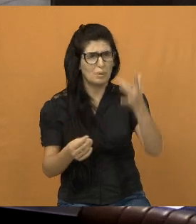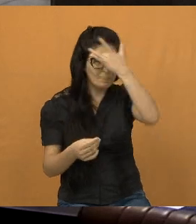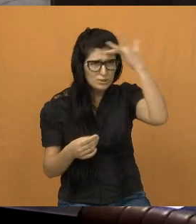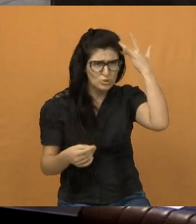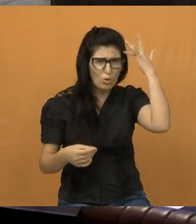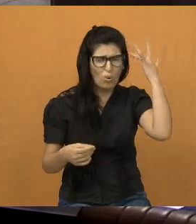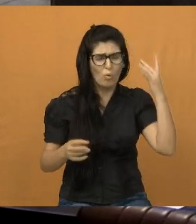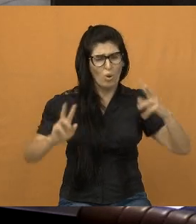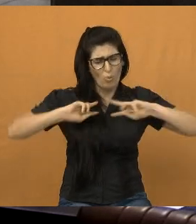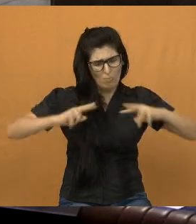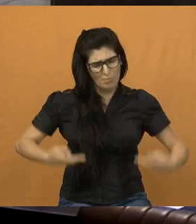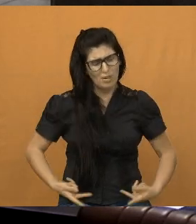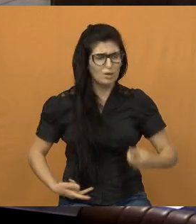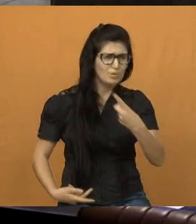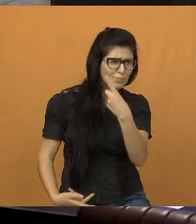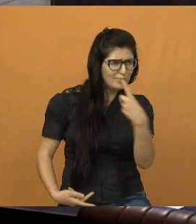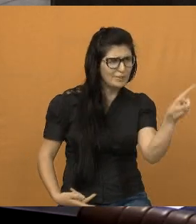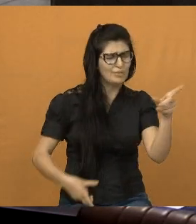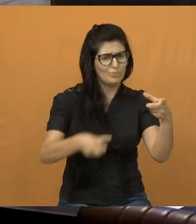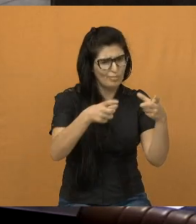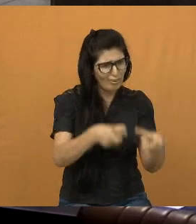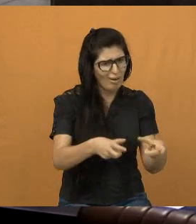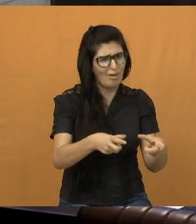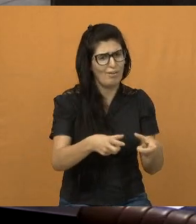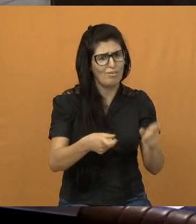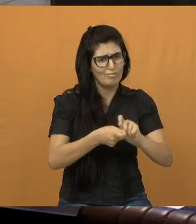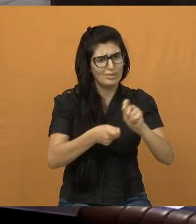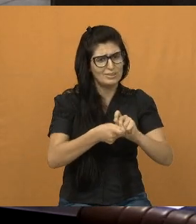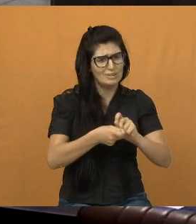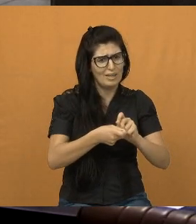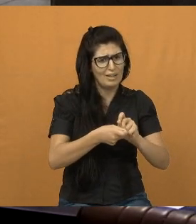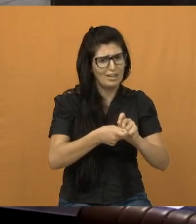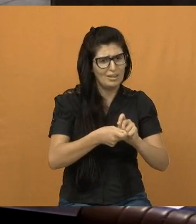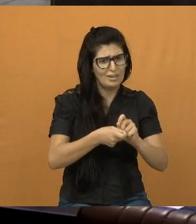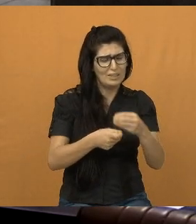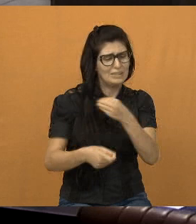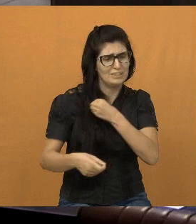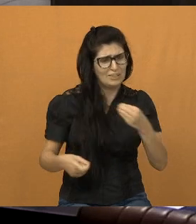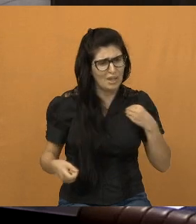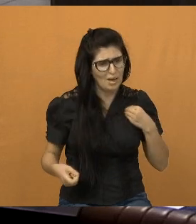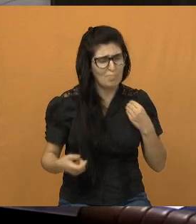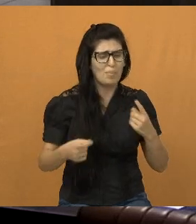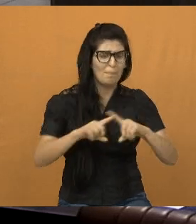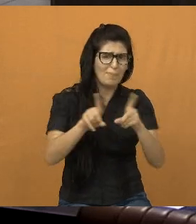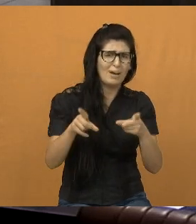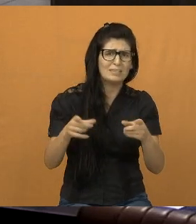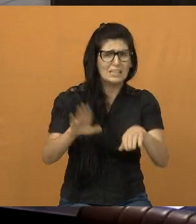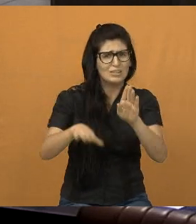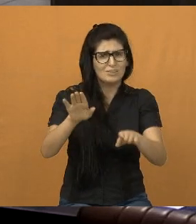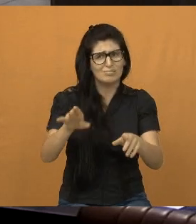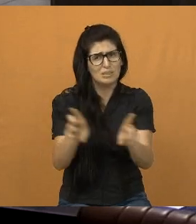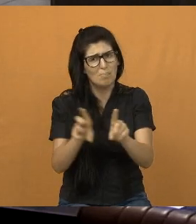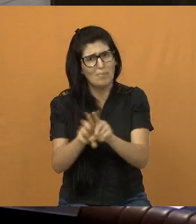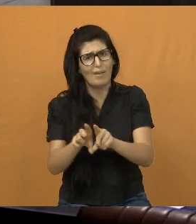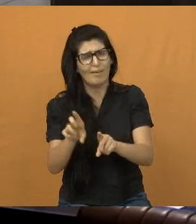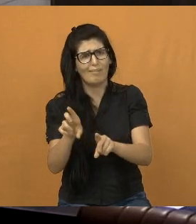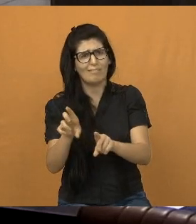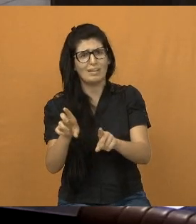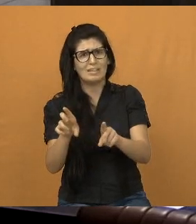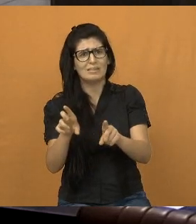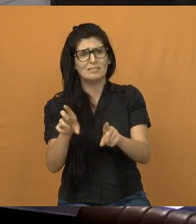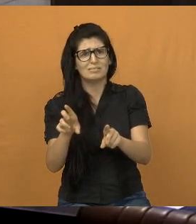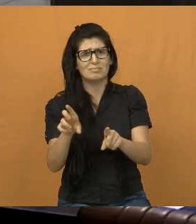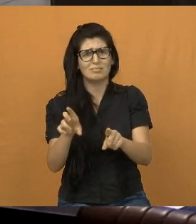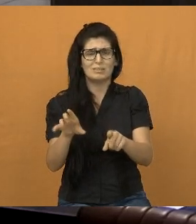Segundo, a disponibilidade do exame que não estava tendo. Exato. Então, espero que diminua,